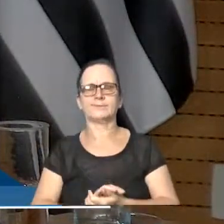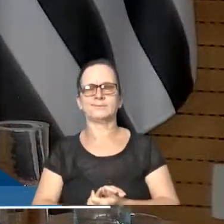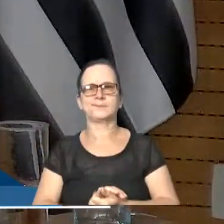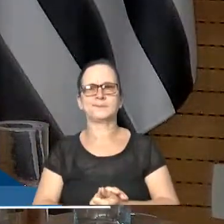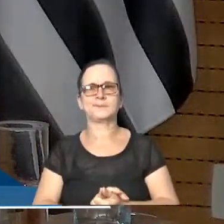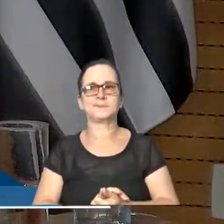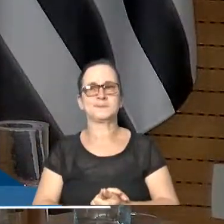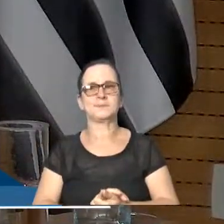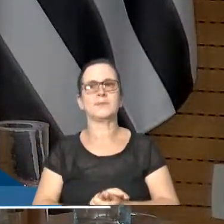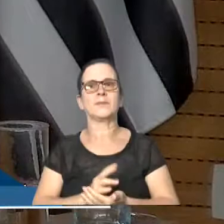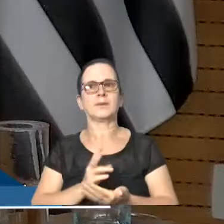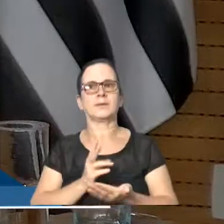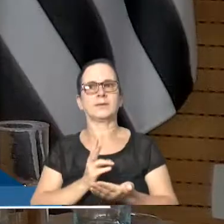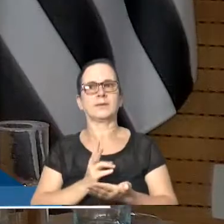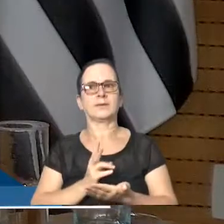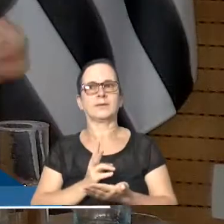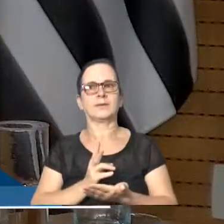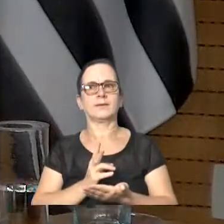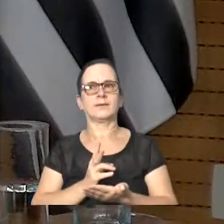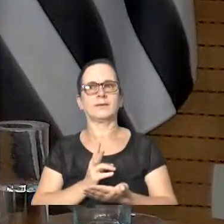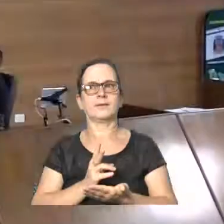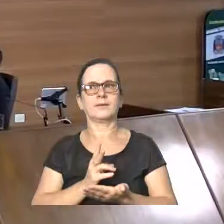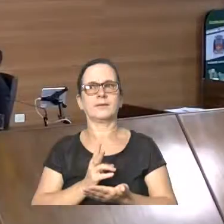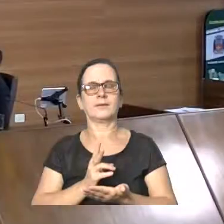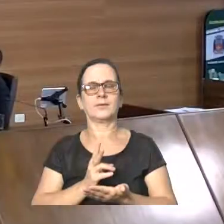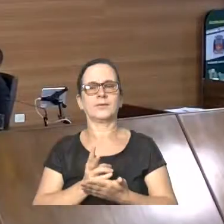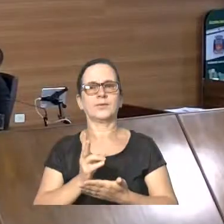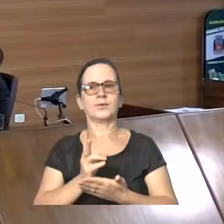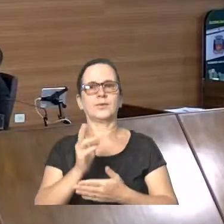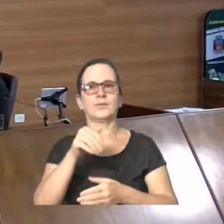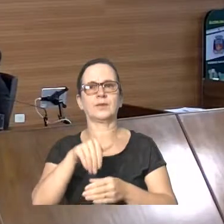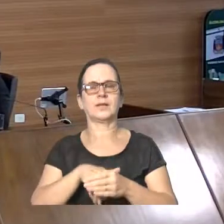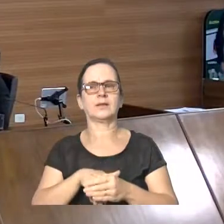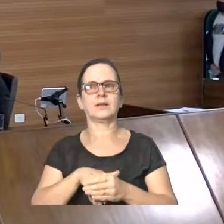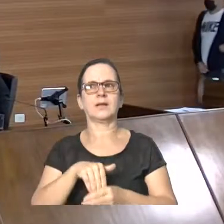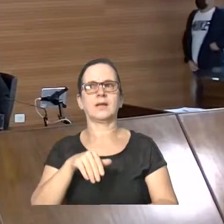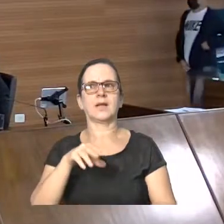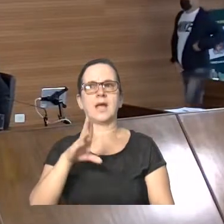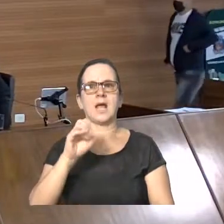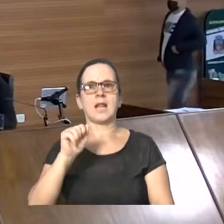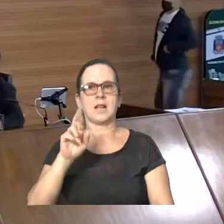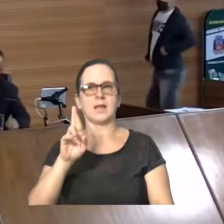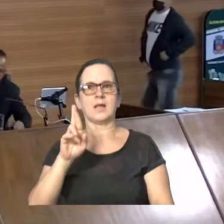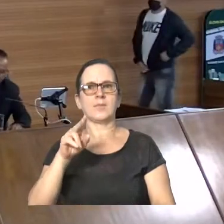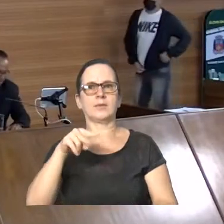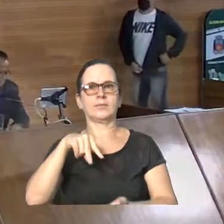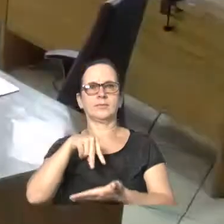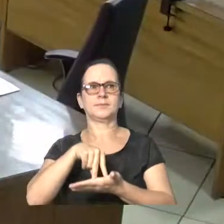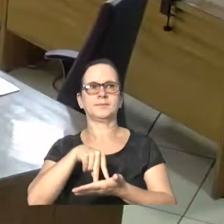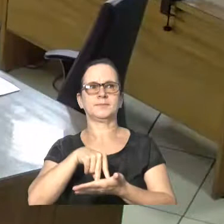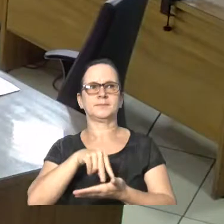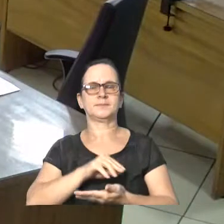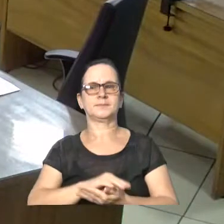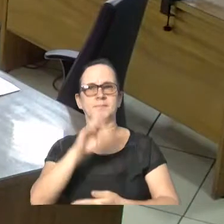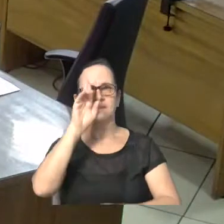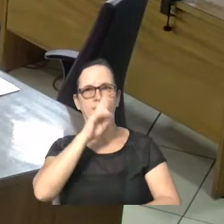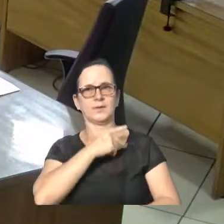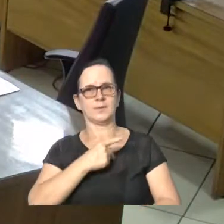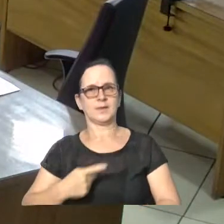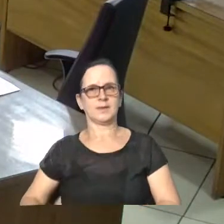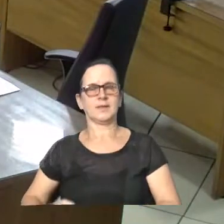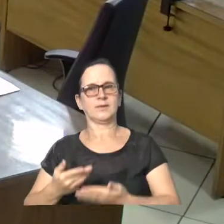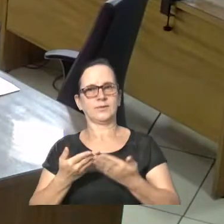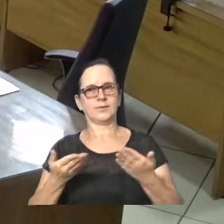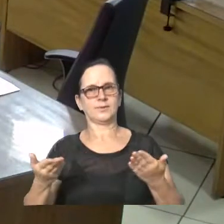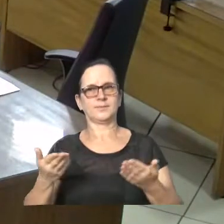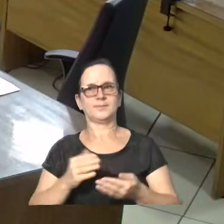presidente. Continua, fica difícil dessa forma. Continua em votação com a palavra, vereador Kleber. Senhor presidente, nobres